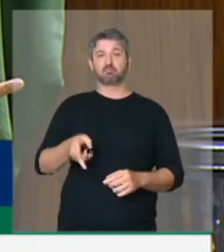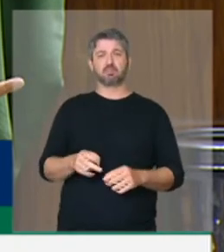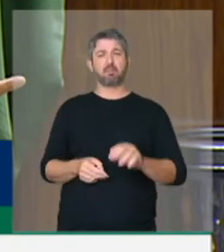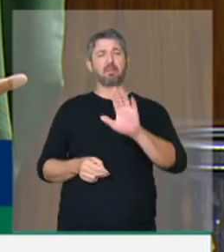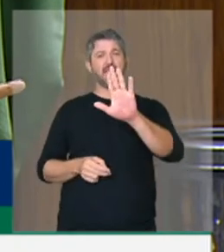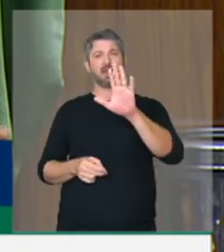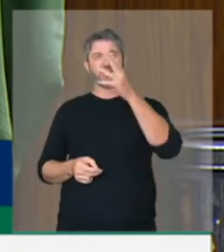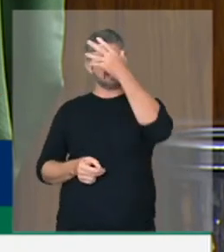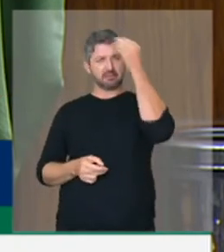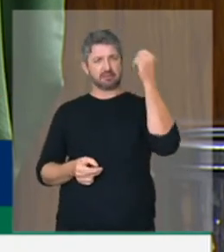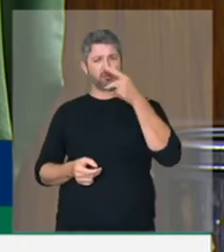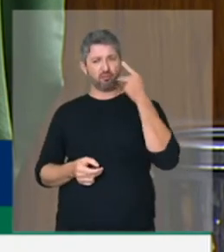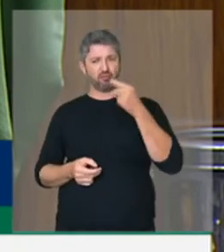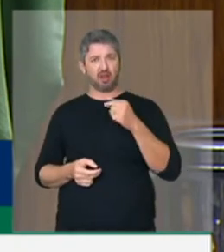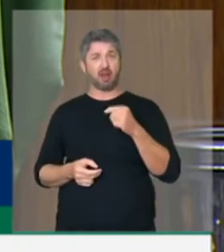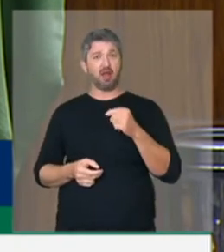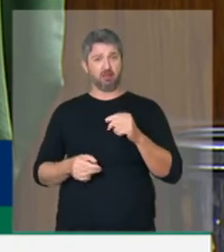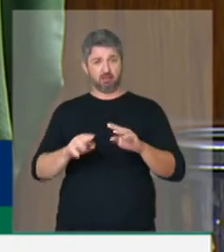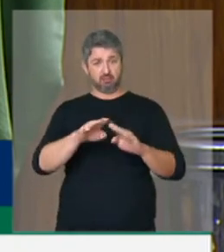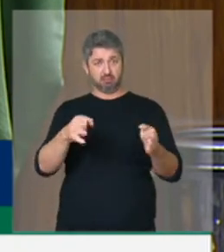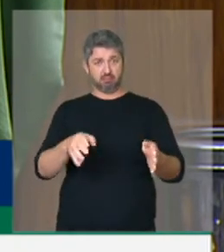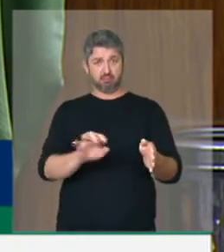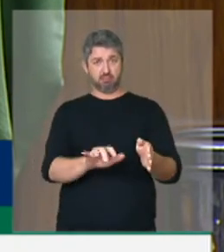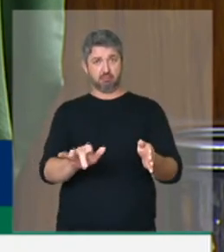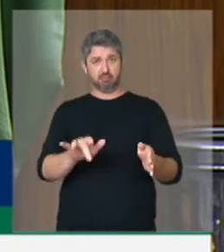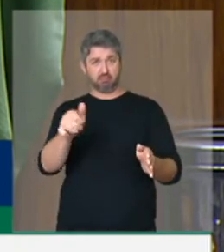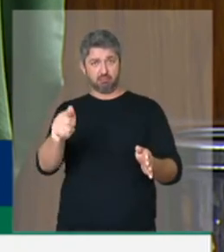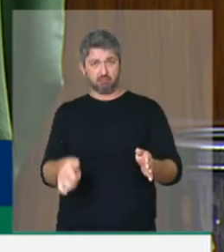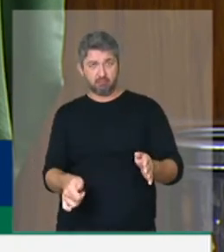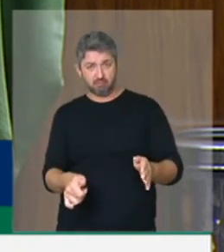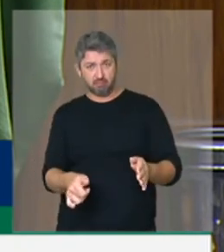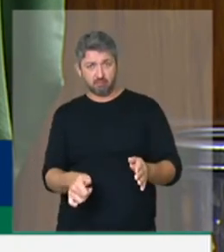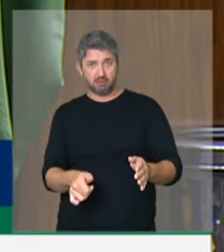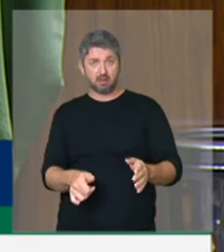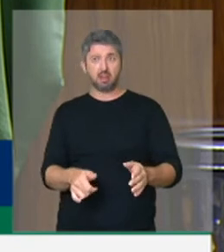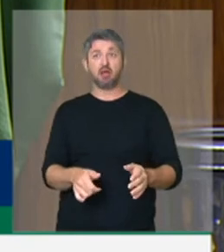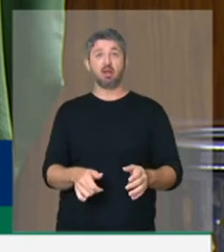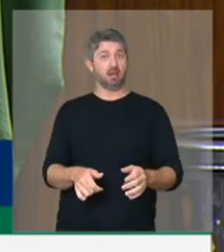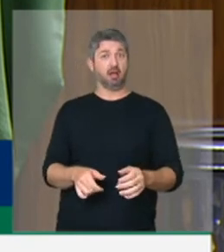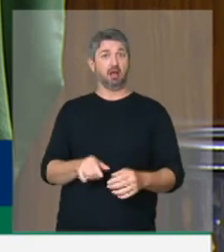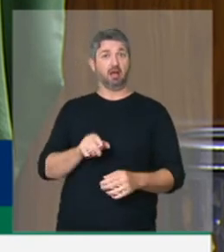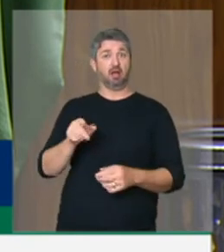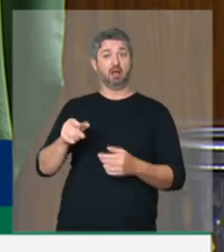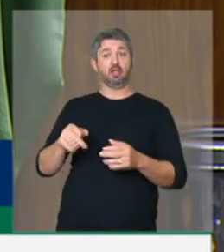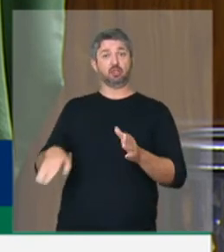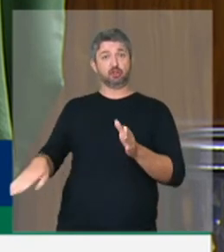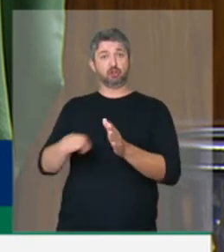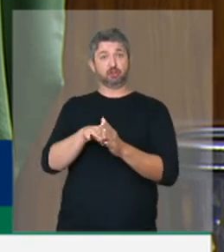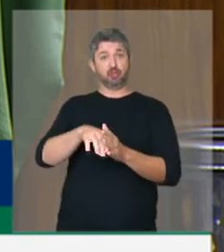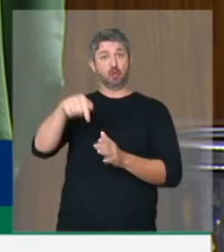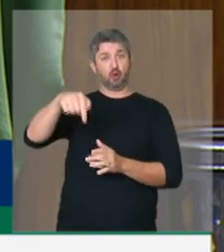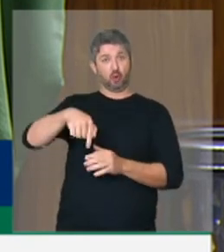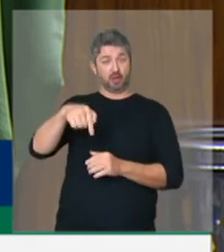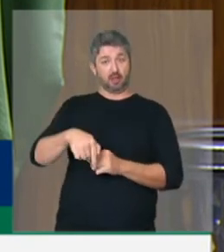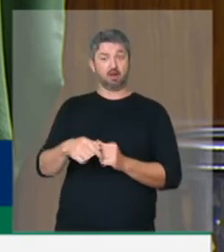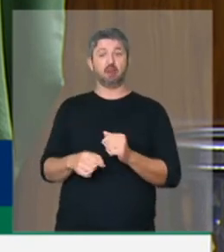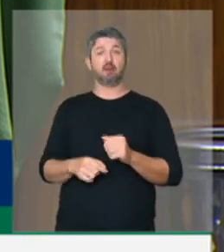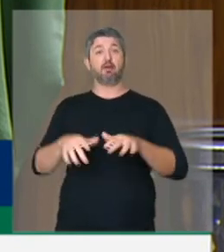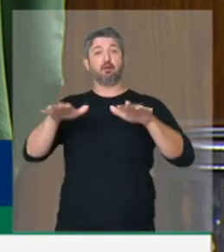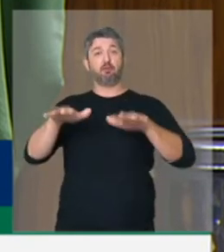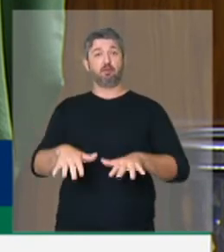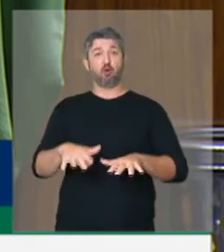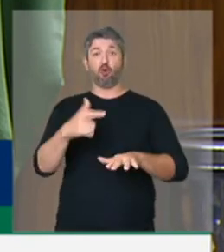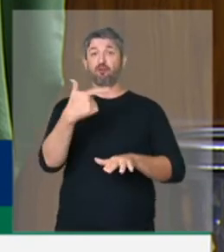dizer que foi através dessas urnas, deputado Bongás, que chegou a essa casa e nessa casa ficou por